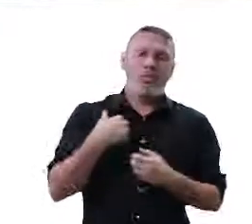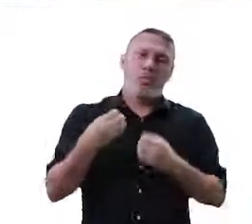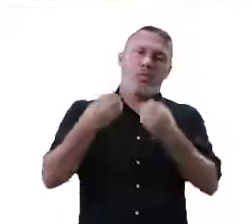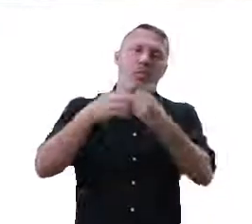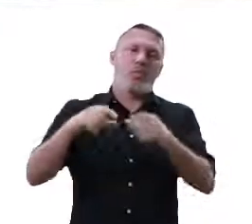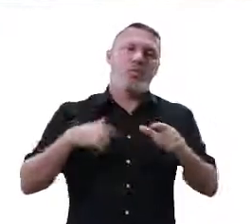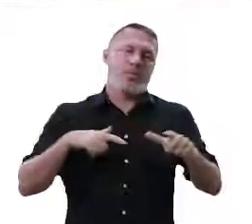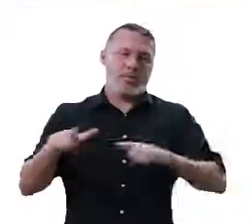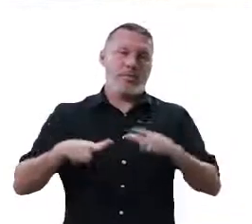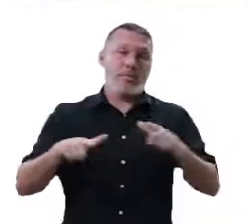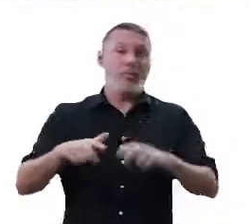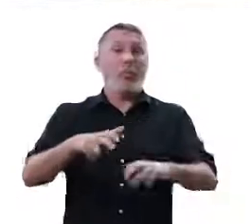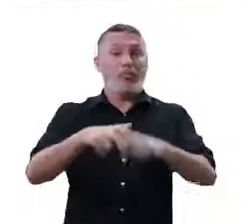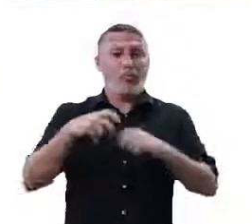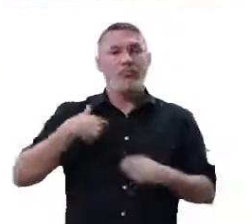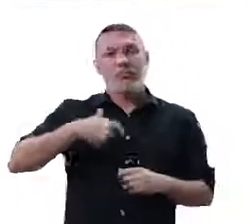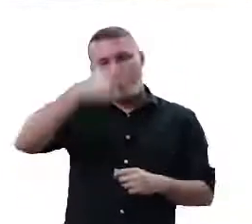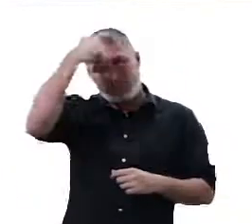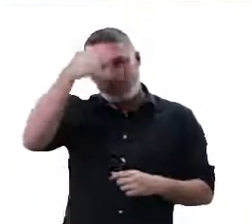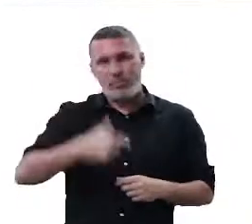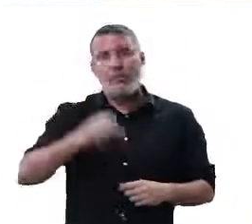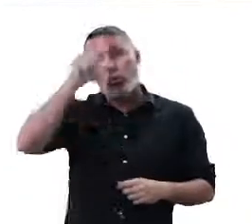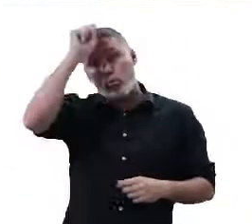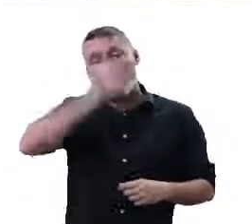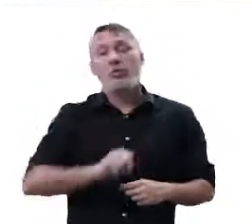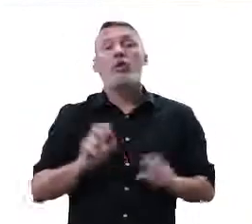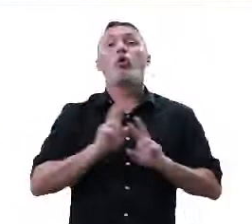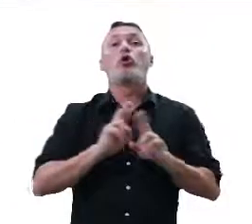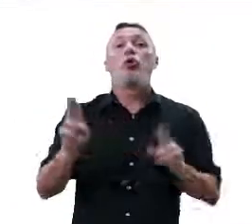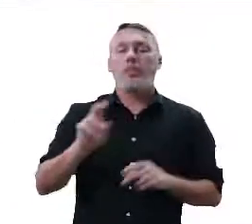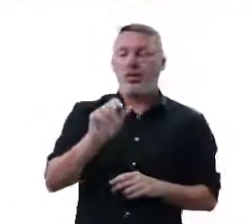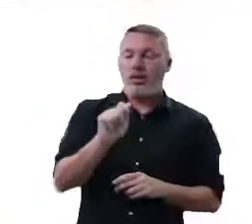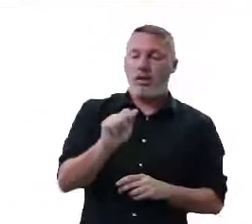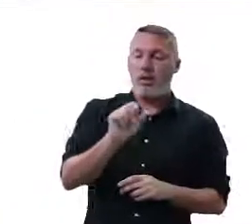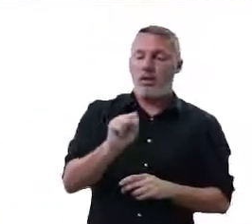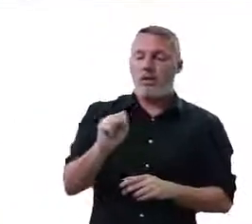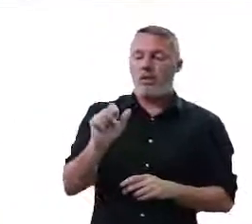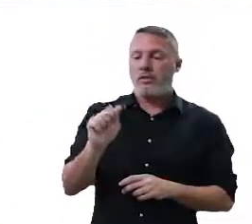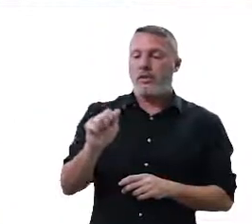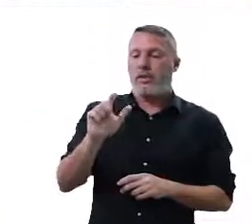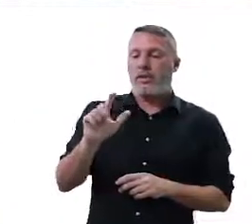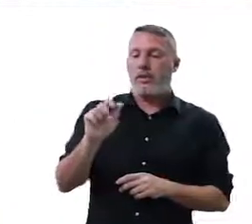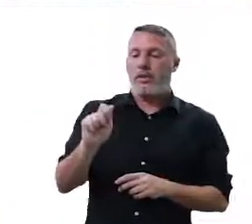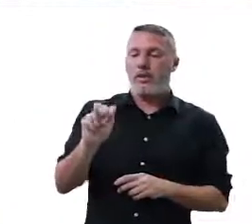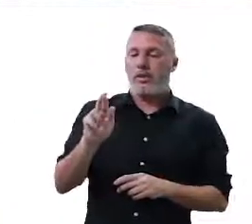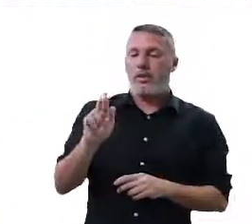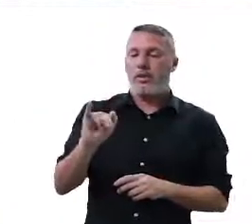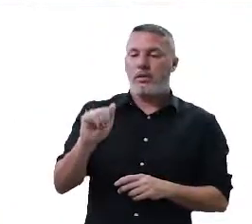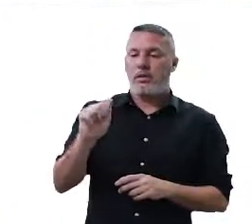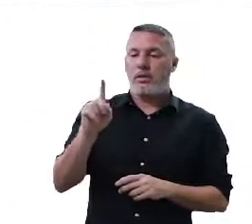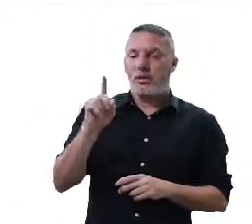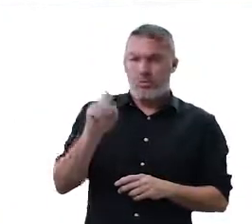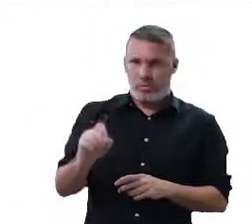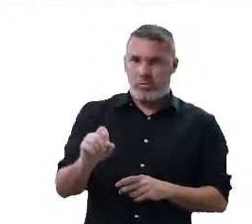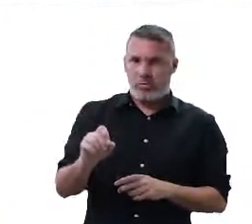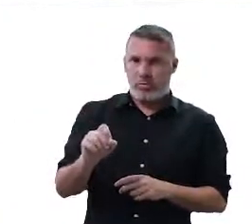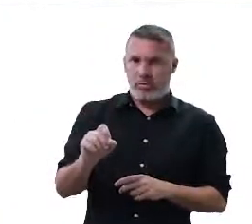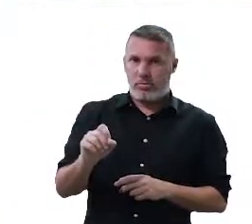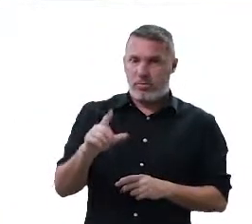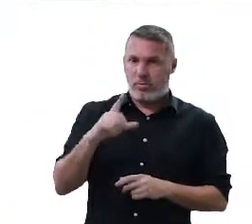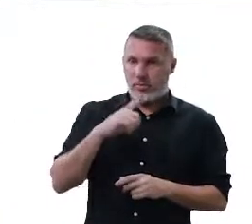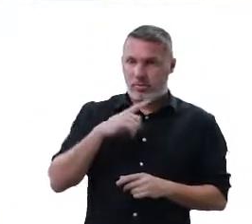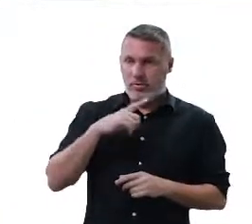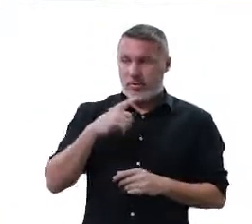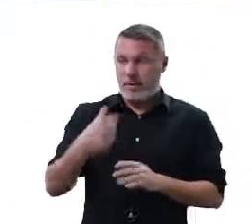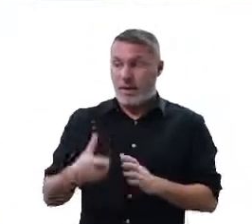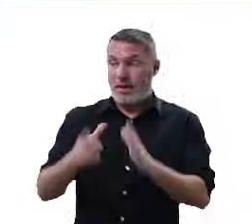trabalho um salário, por isso que o sujeito é um trabalhador assalariado, e dentro desse salário, aí eu já